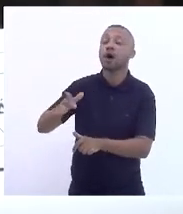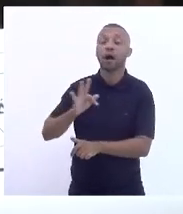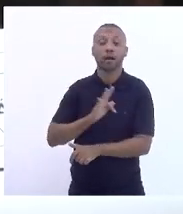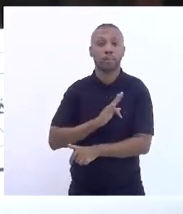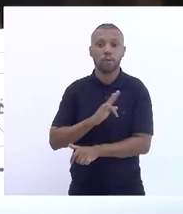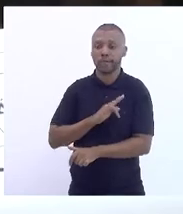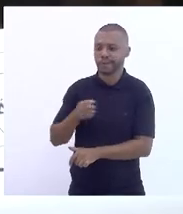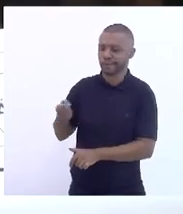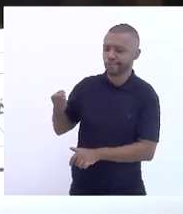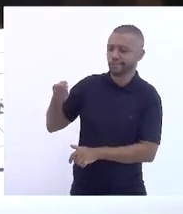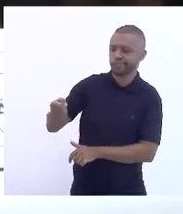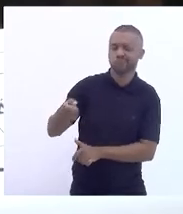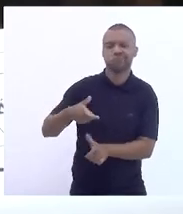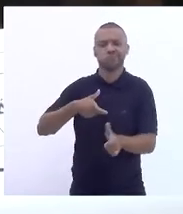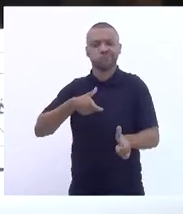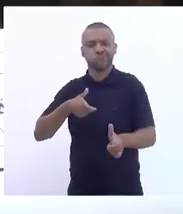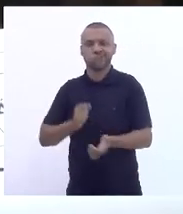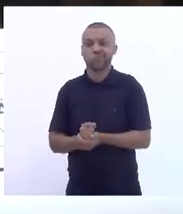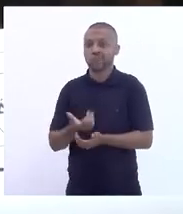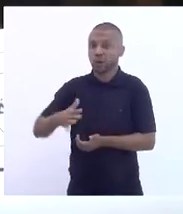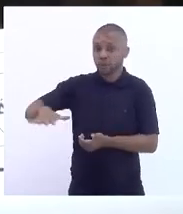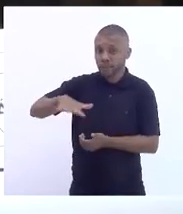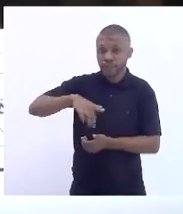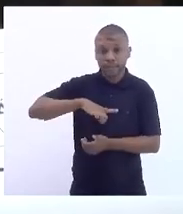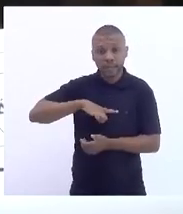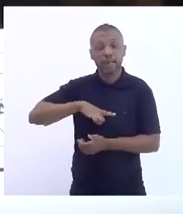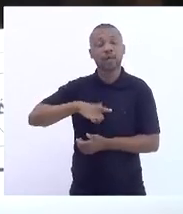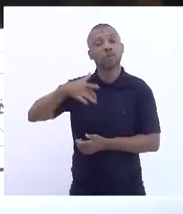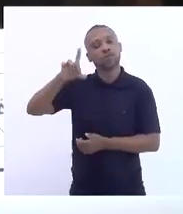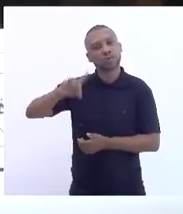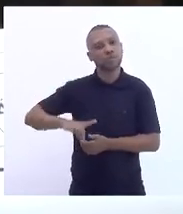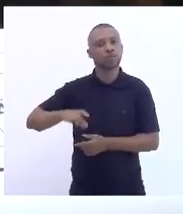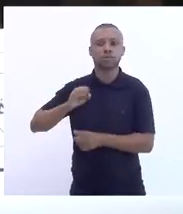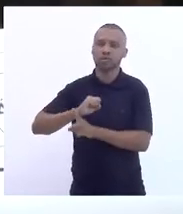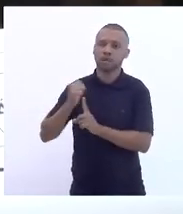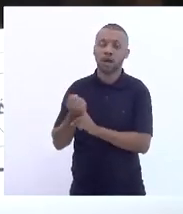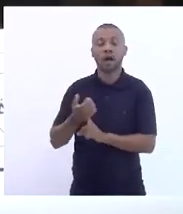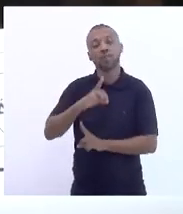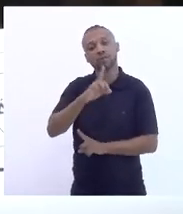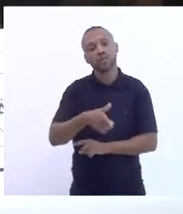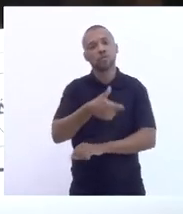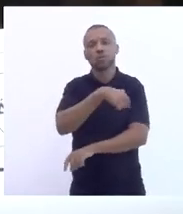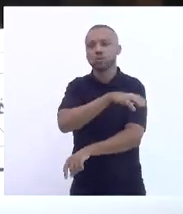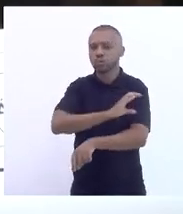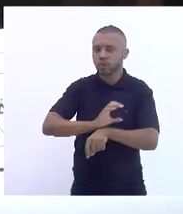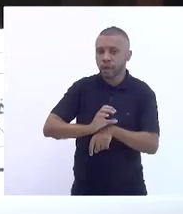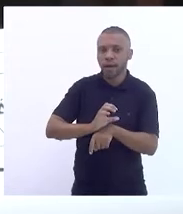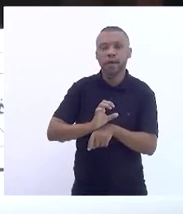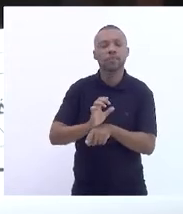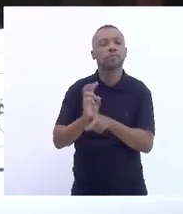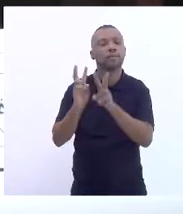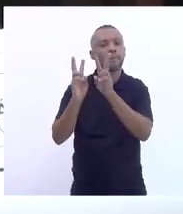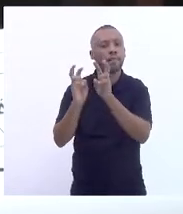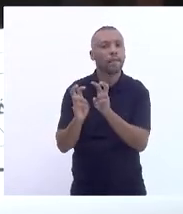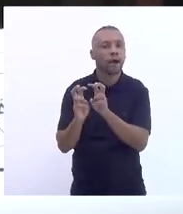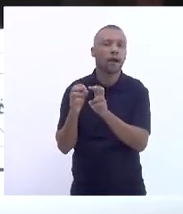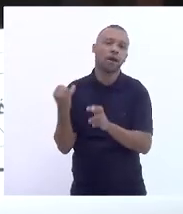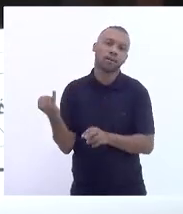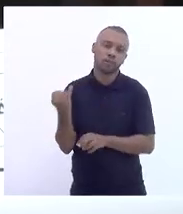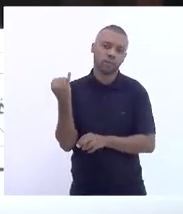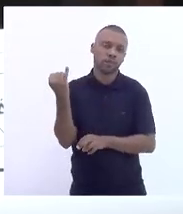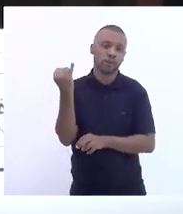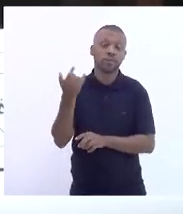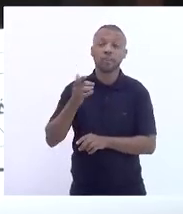mas como um espaço em que haja direitos sociais em o direito culturais uma pauta tão fundamental aqui também então mas